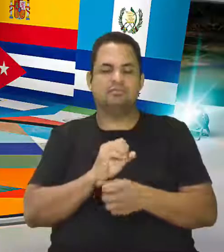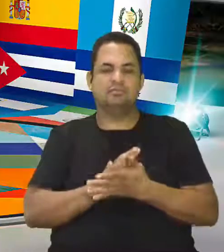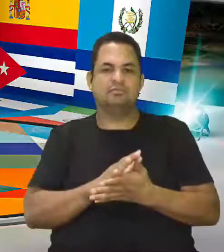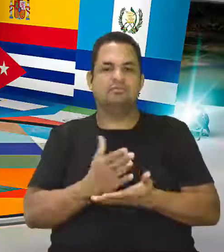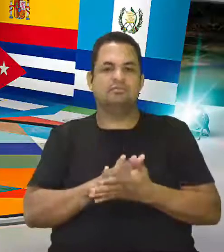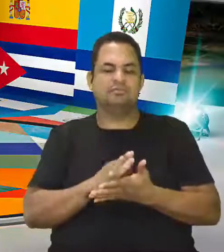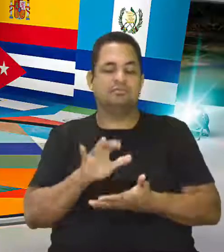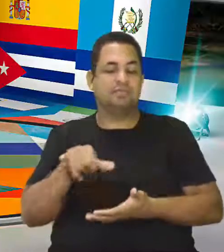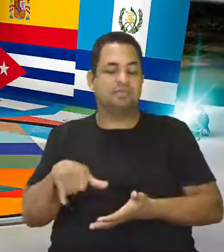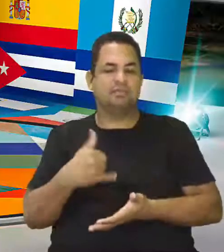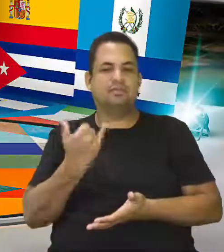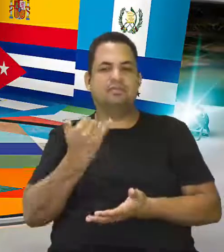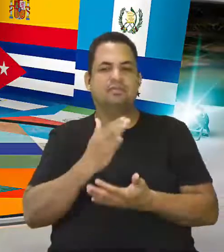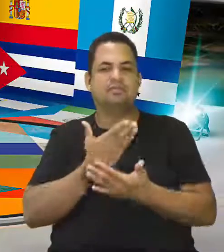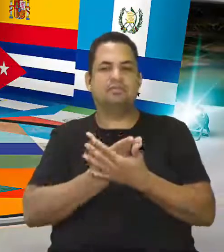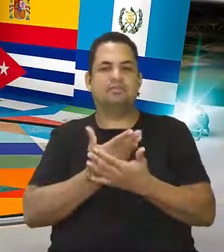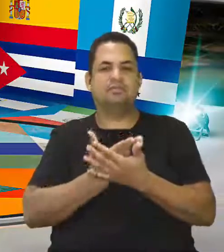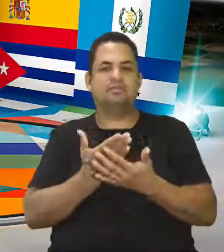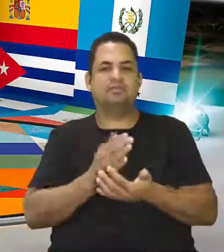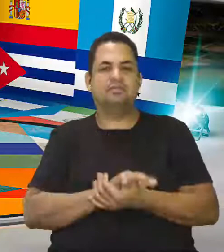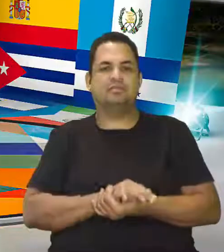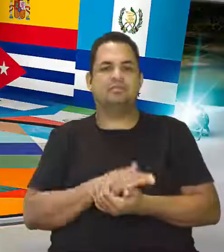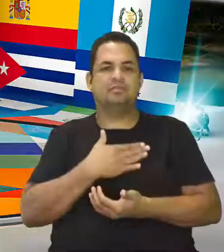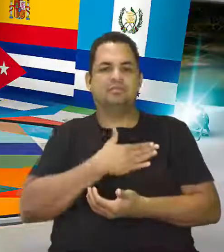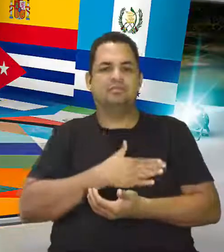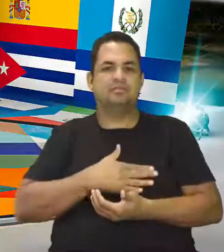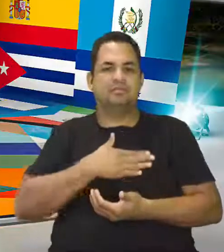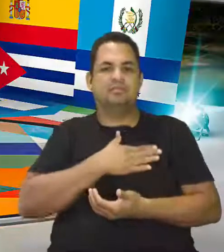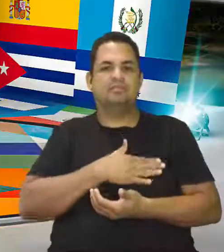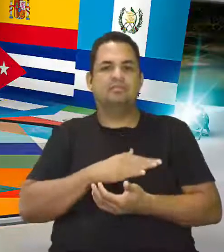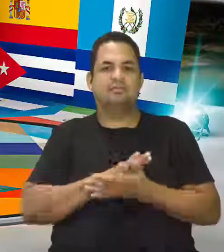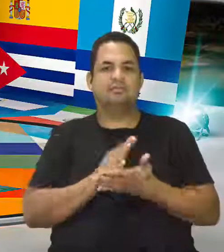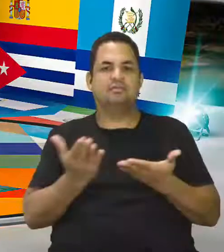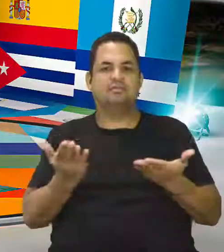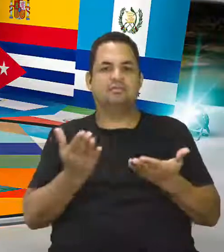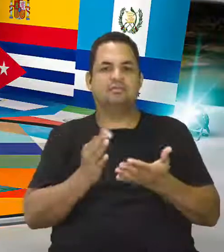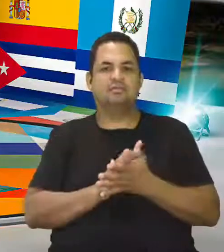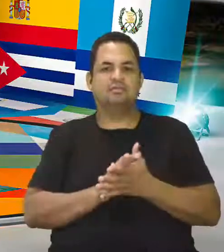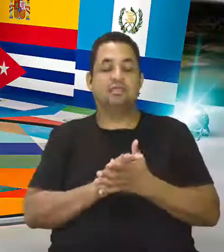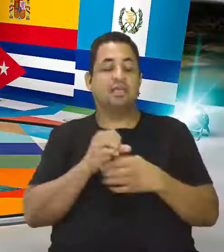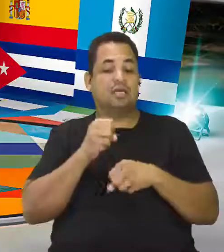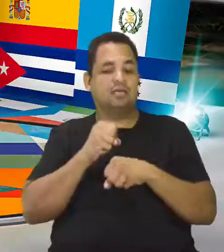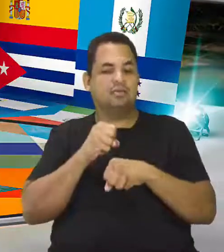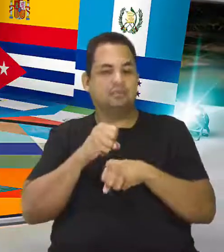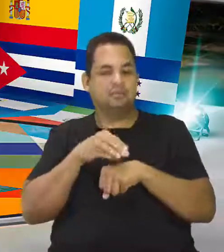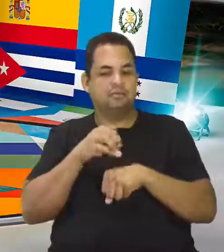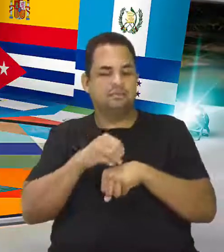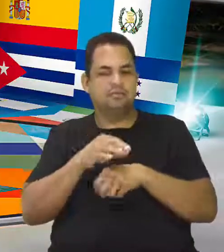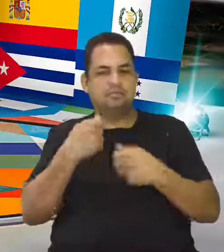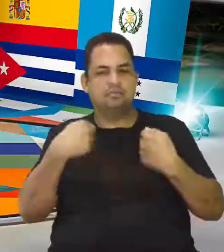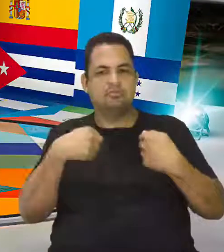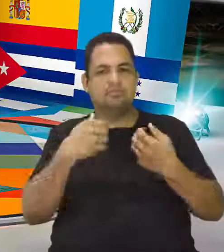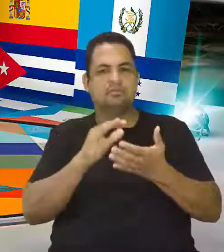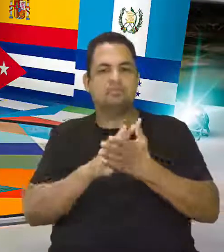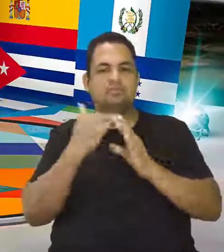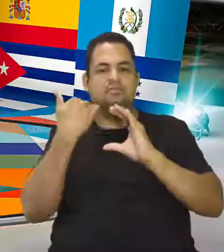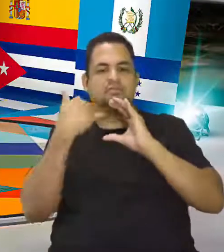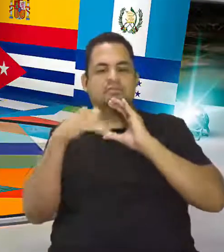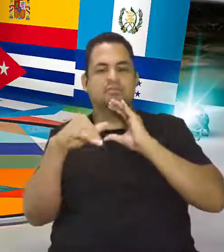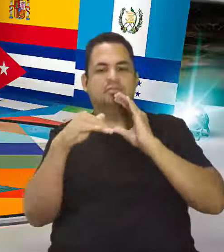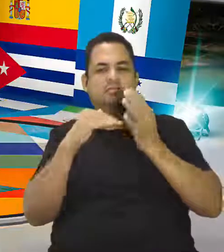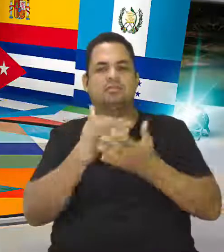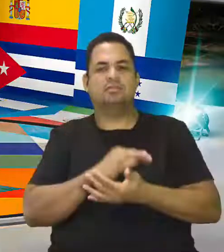tenham aproveitado essa aula, tenham gostado. E fica sempre aquela dica, não é? Precisou? Manda o